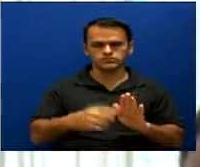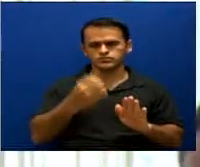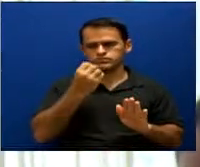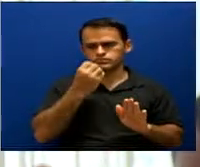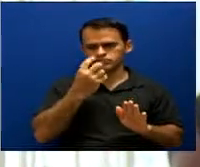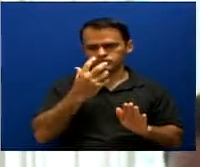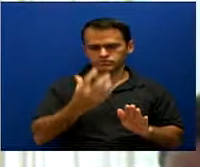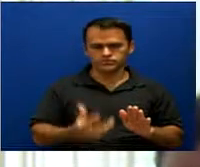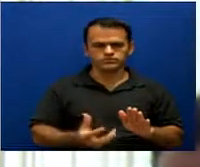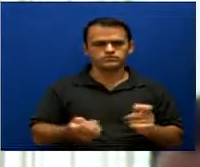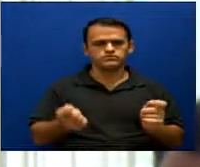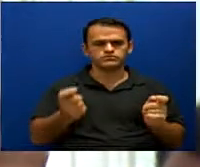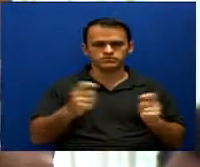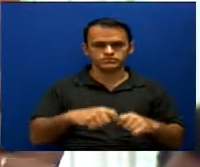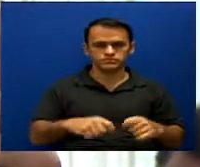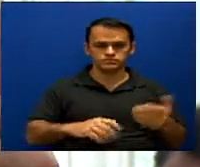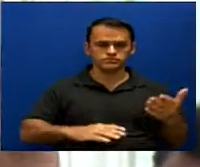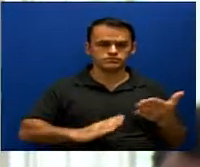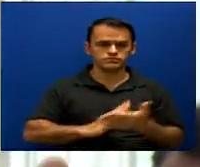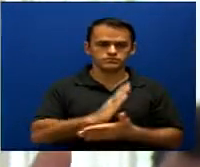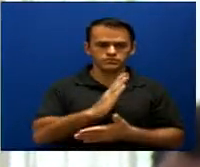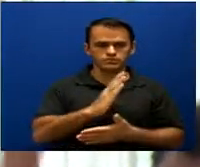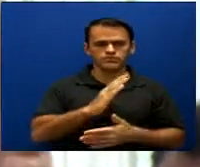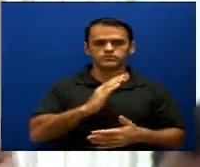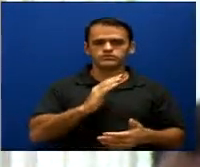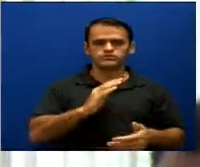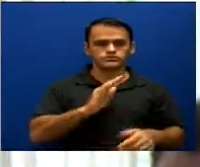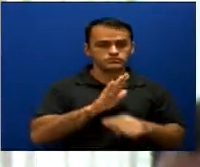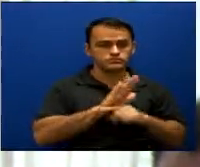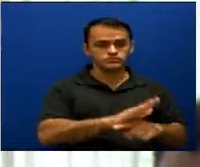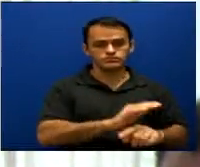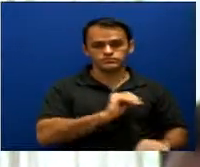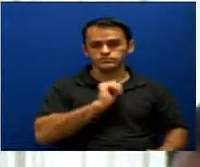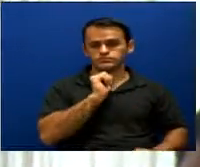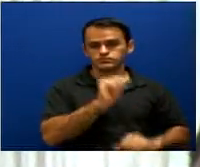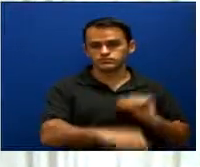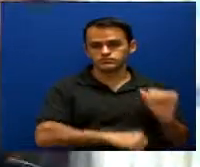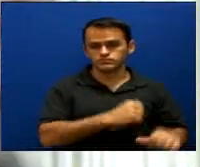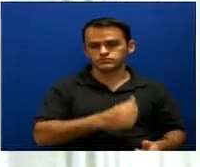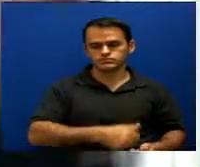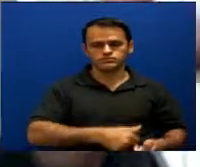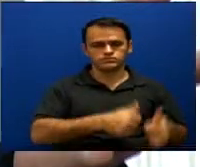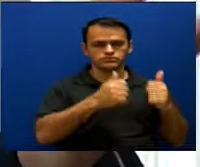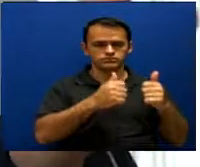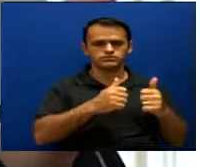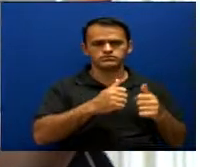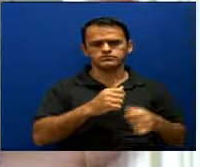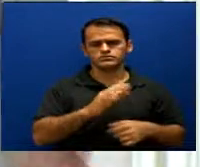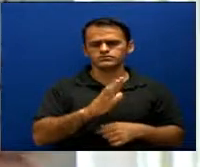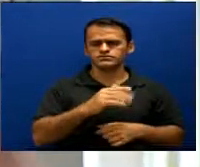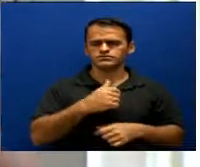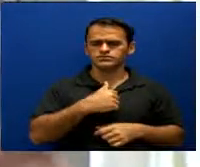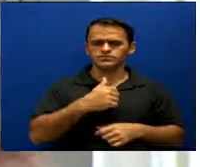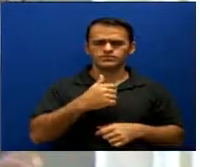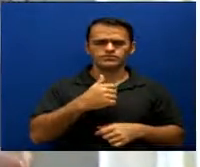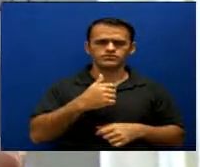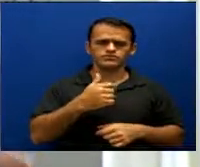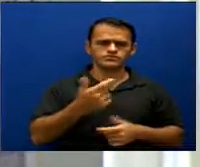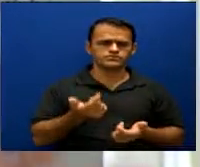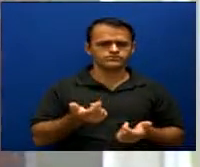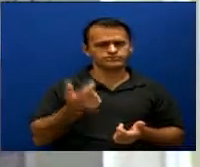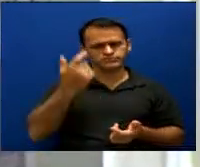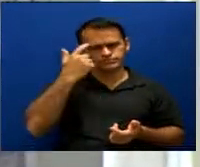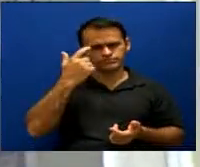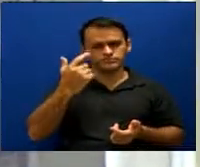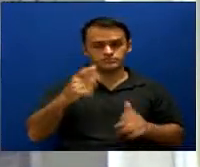favor de que essa casa emende o projeto e melhore, mas como todos já sabem, até é repetitivo falar isso, sou extremamente